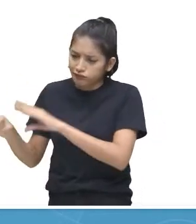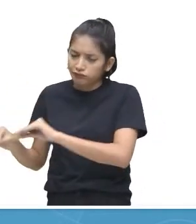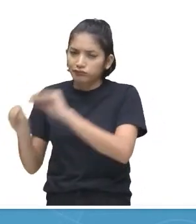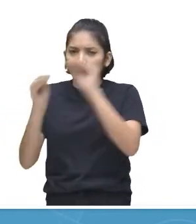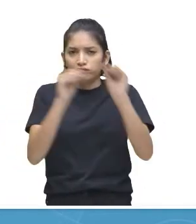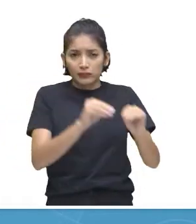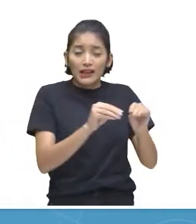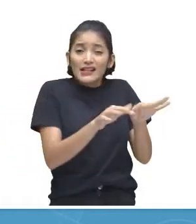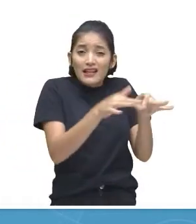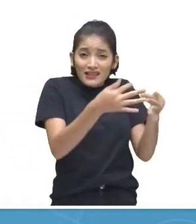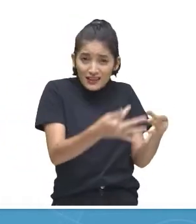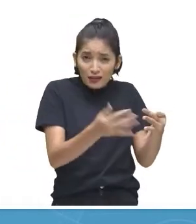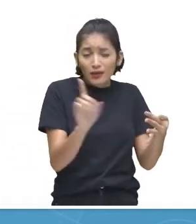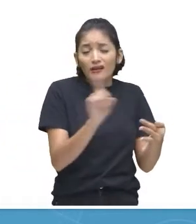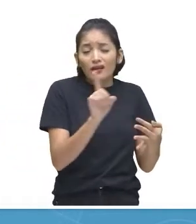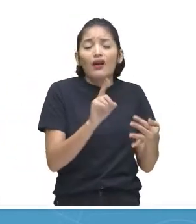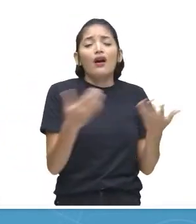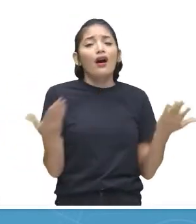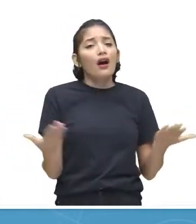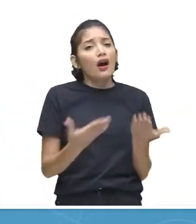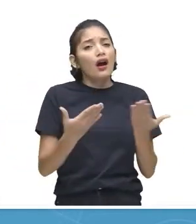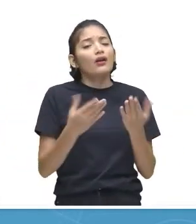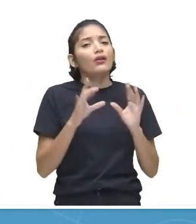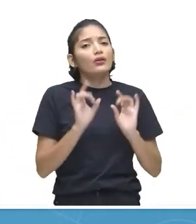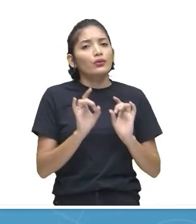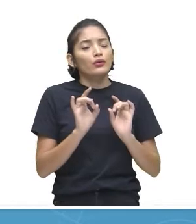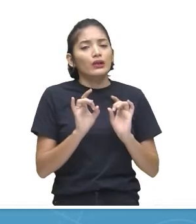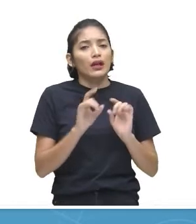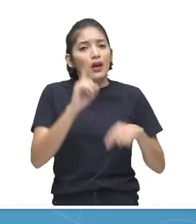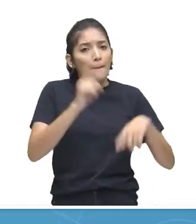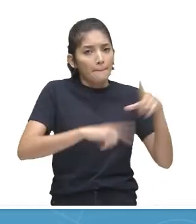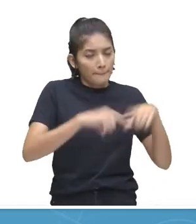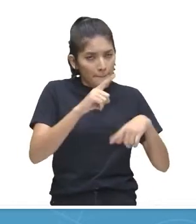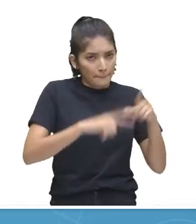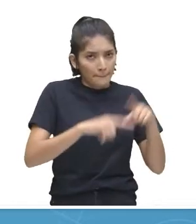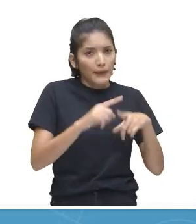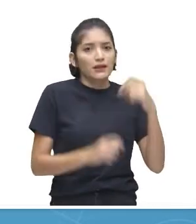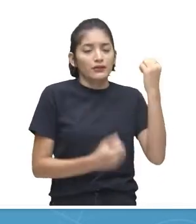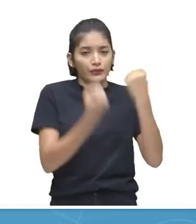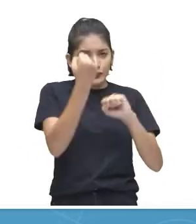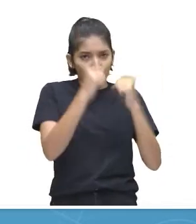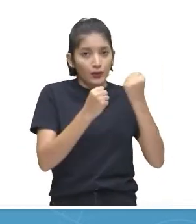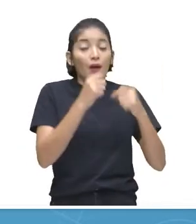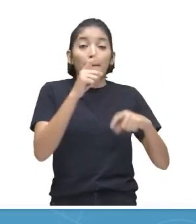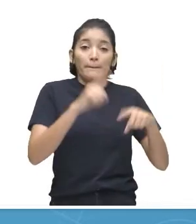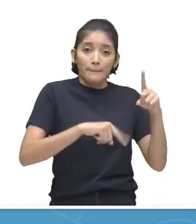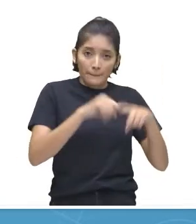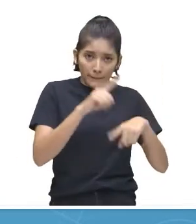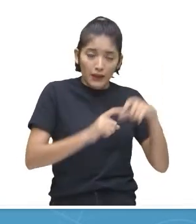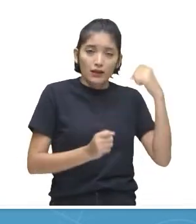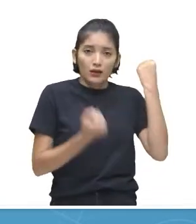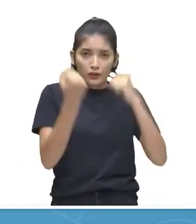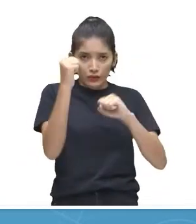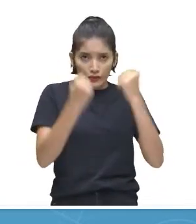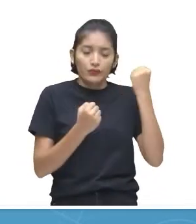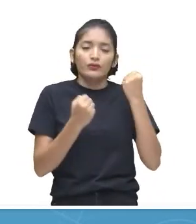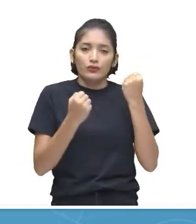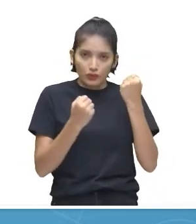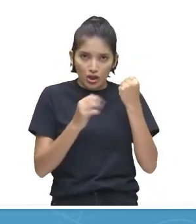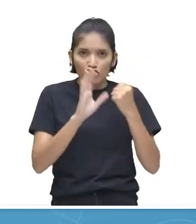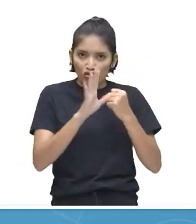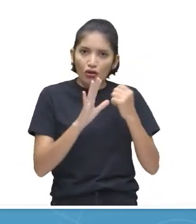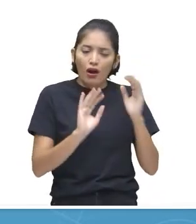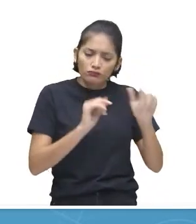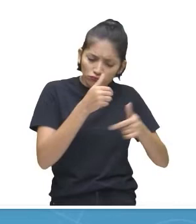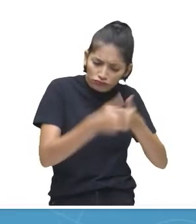mercadoria simples, ela vai transformar agora no mercado ou numa mercadoria, né, industrializada, num produto industrializado, ou seja, algo mais